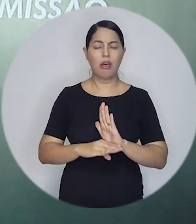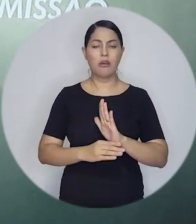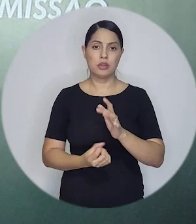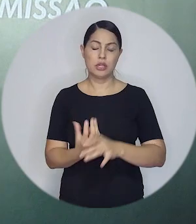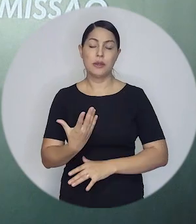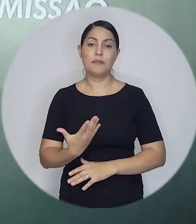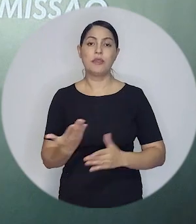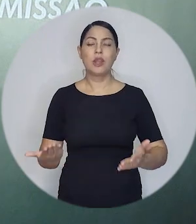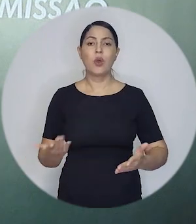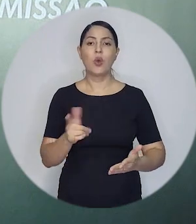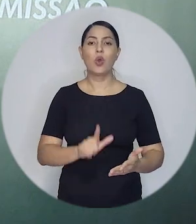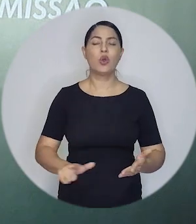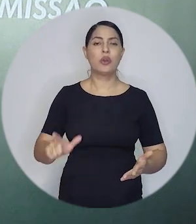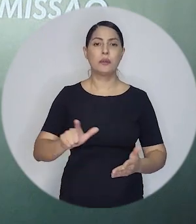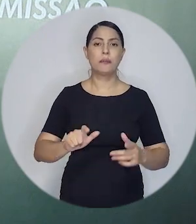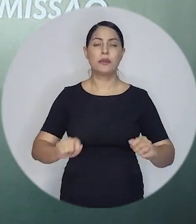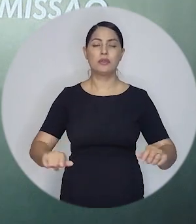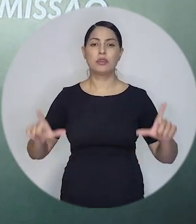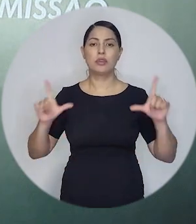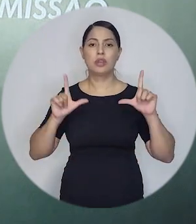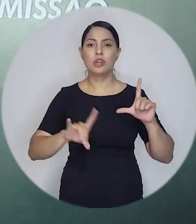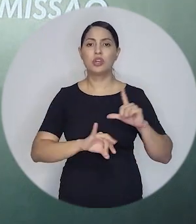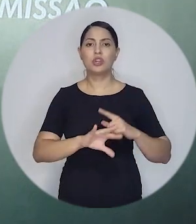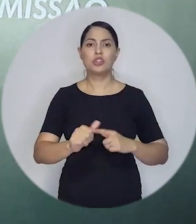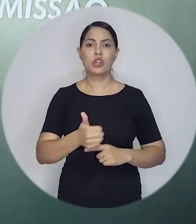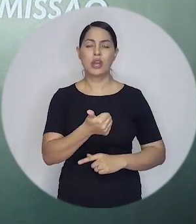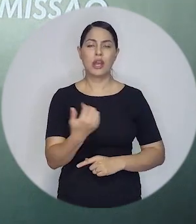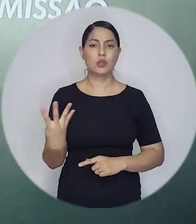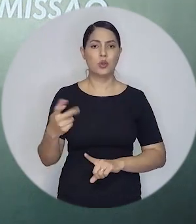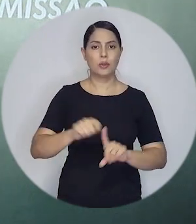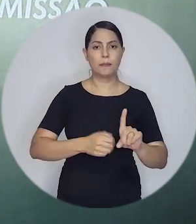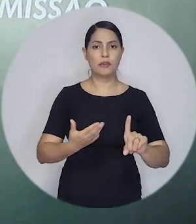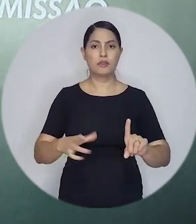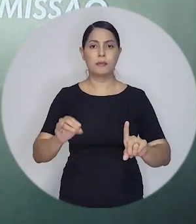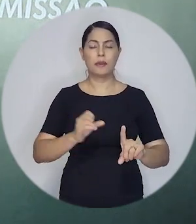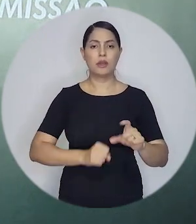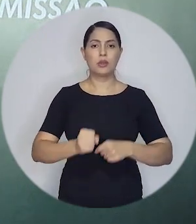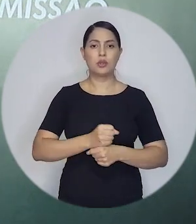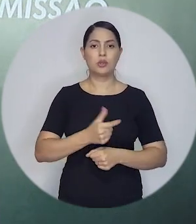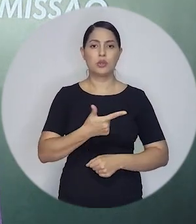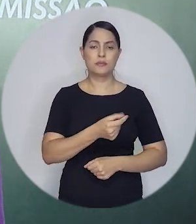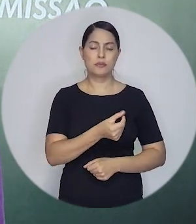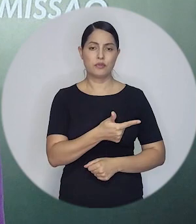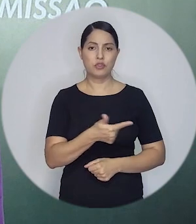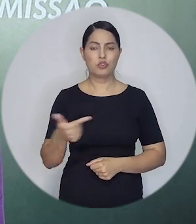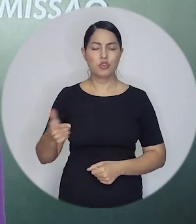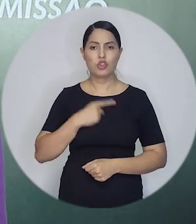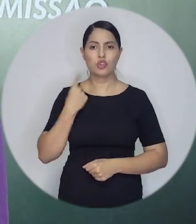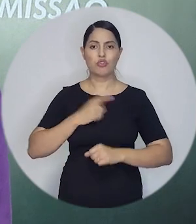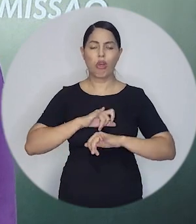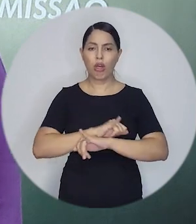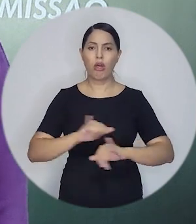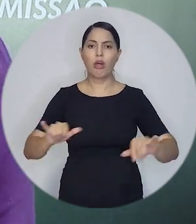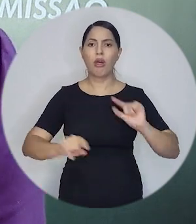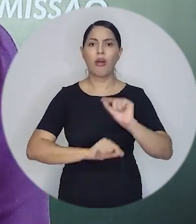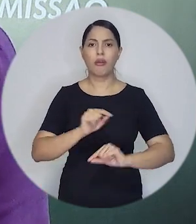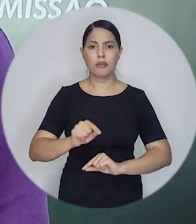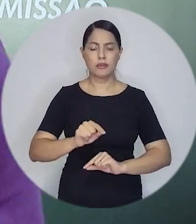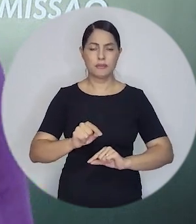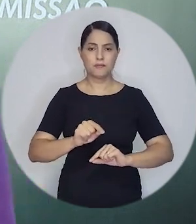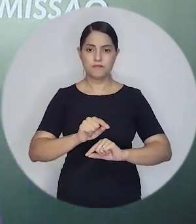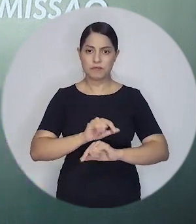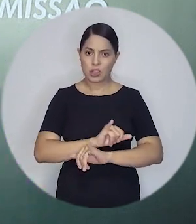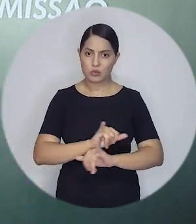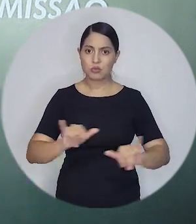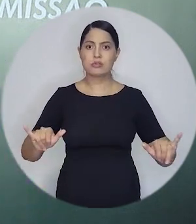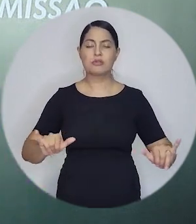as mulheres. E isso fica muito evidenciado quando no dia 14 de março de 2022, lançamos com o apoio de toda a diretoria